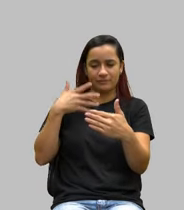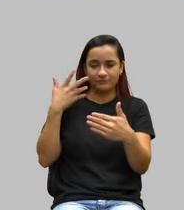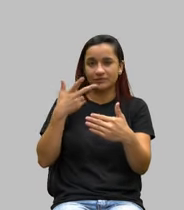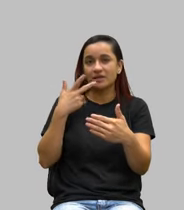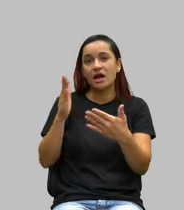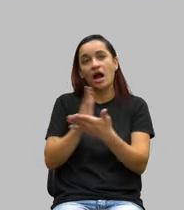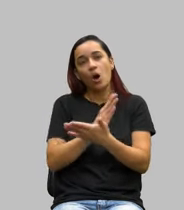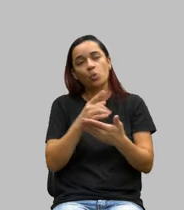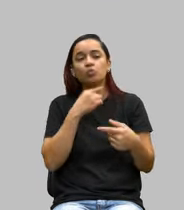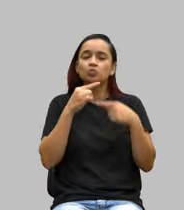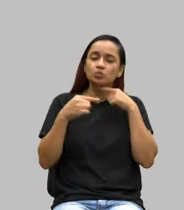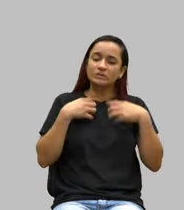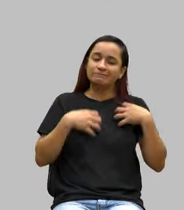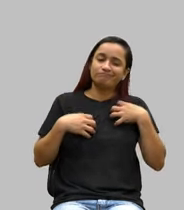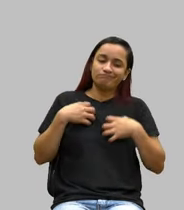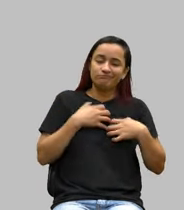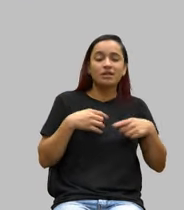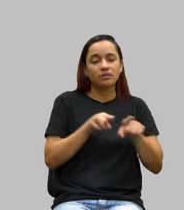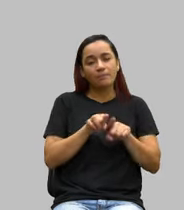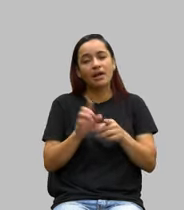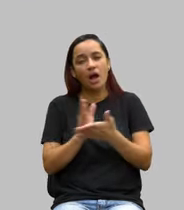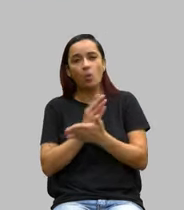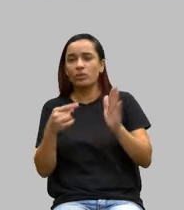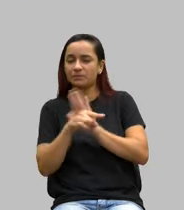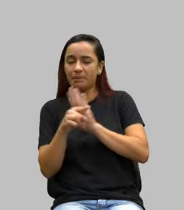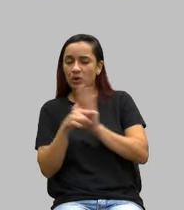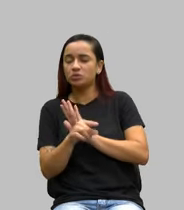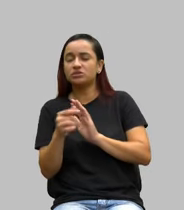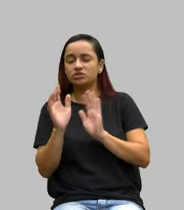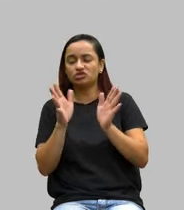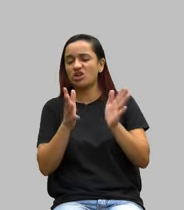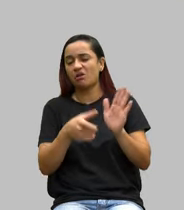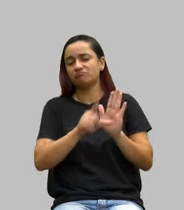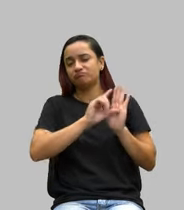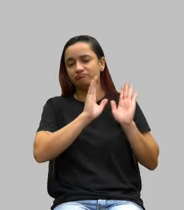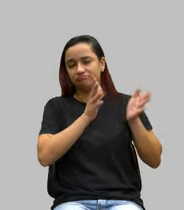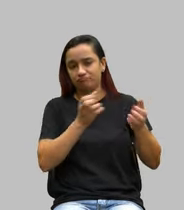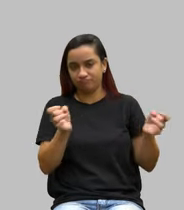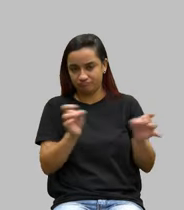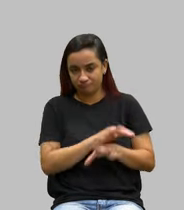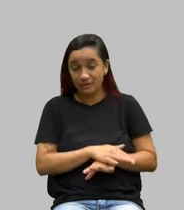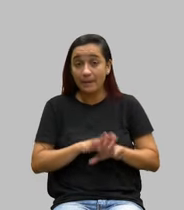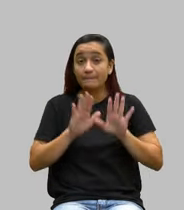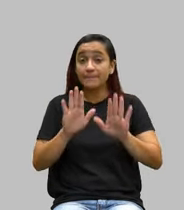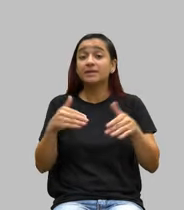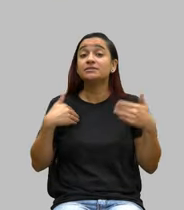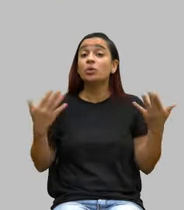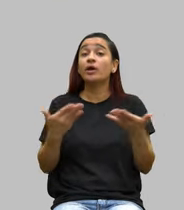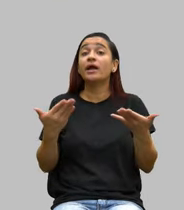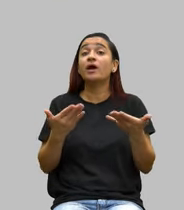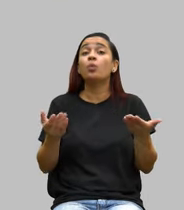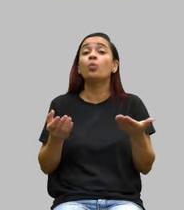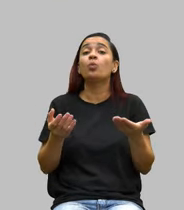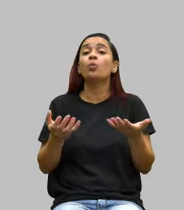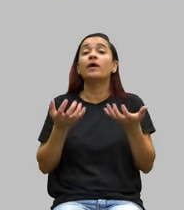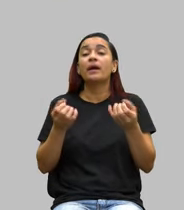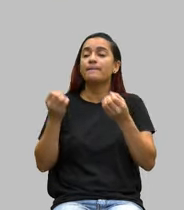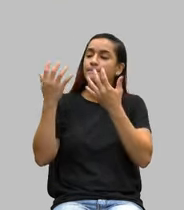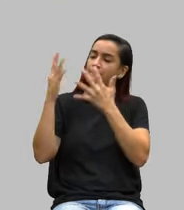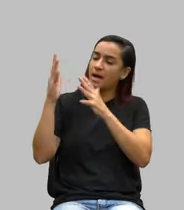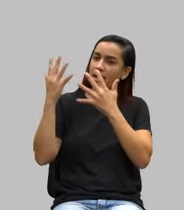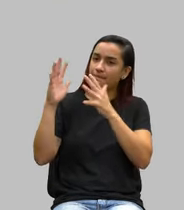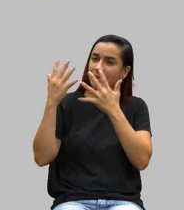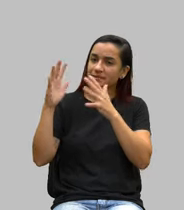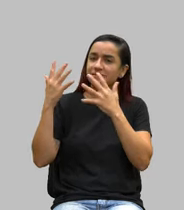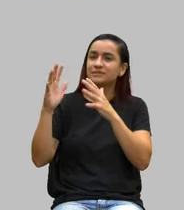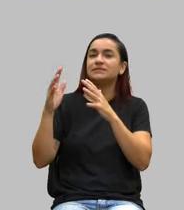algumas algumas perguntas que teríamos secretário mas eu gostaria aqui eh de poder L para parabenizar né